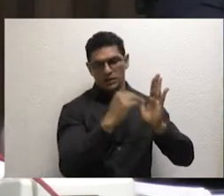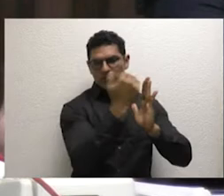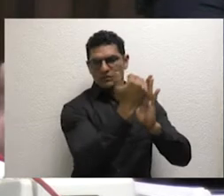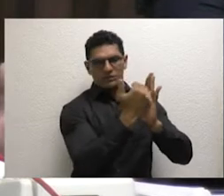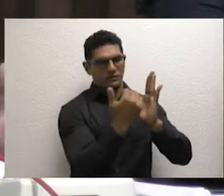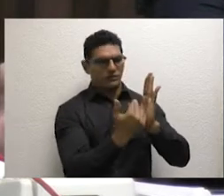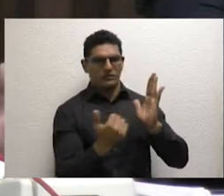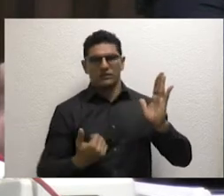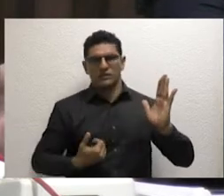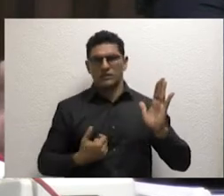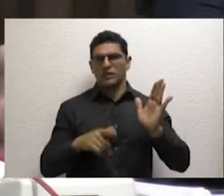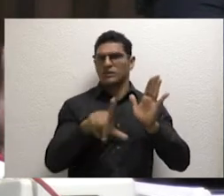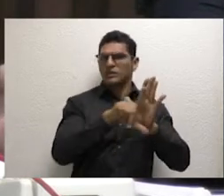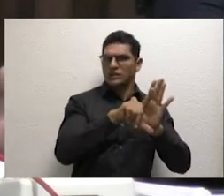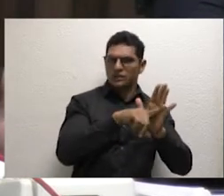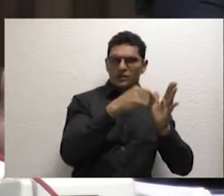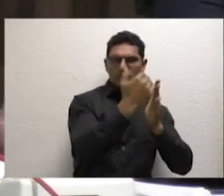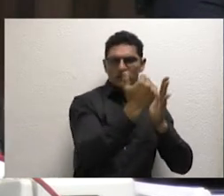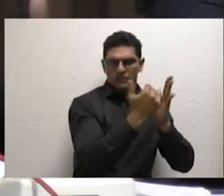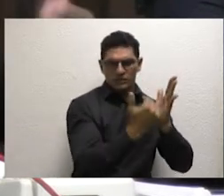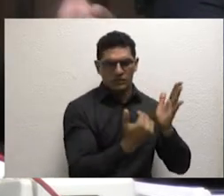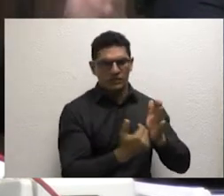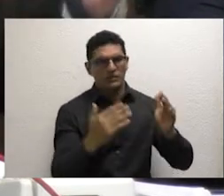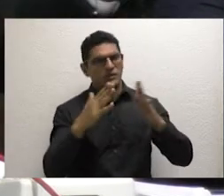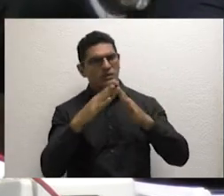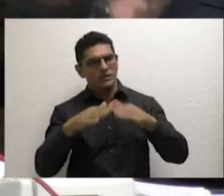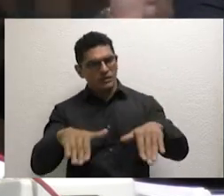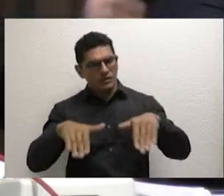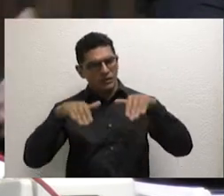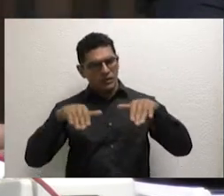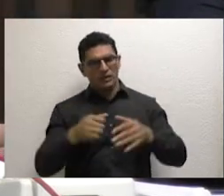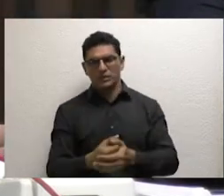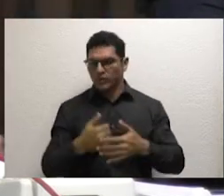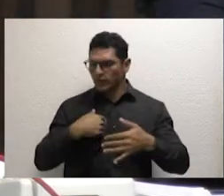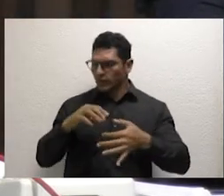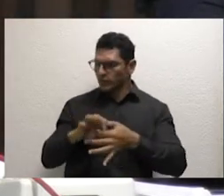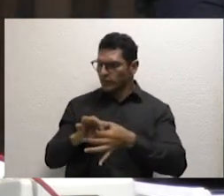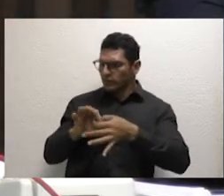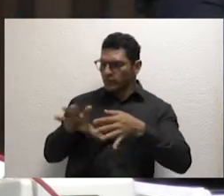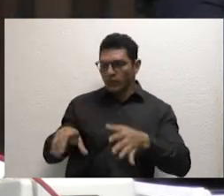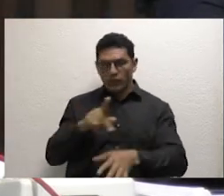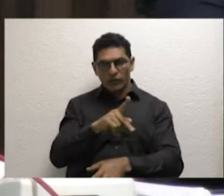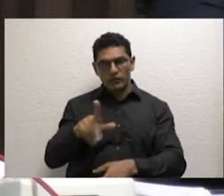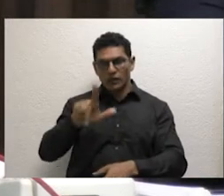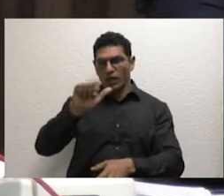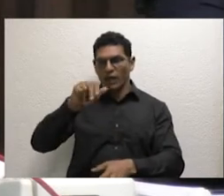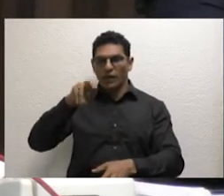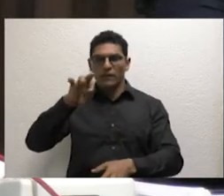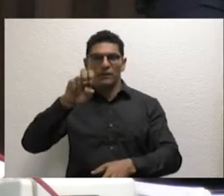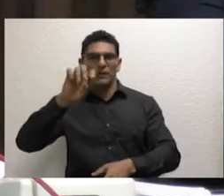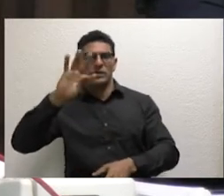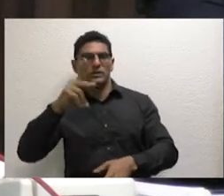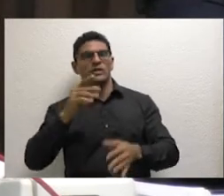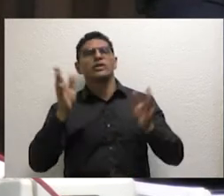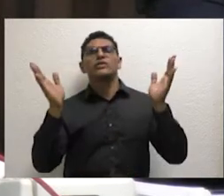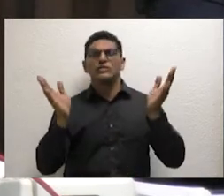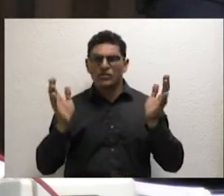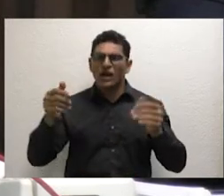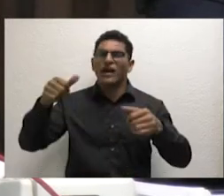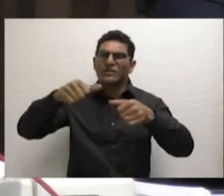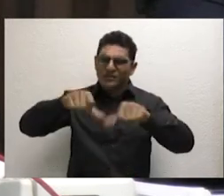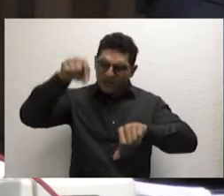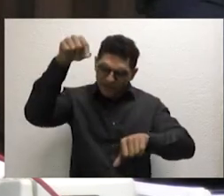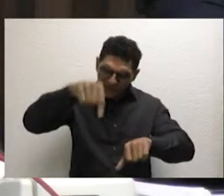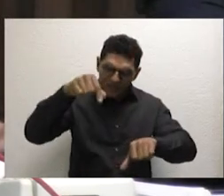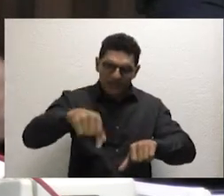regras e nosso regimento interno por isso que eu estou concedendo ao professor Lambert que já veio a esta casa diversas vezes